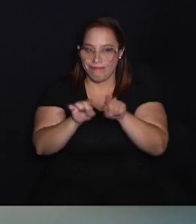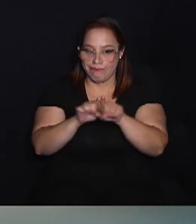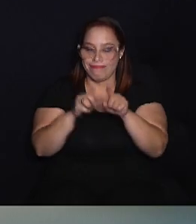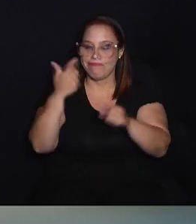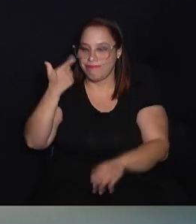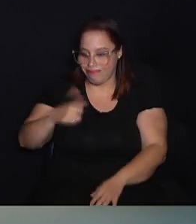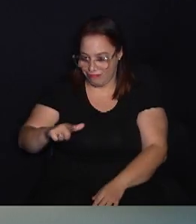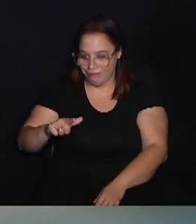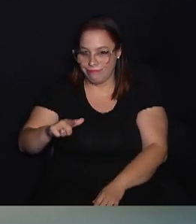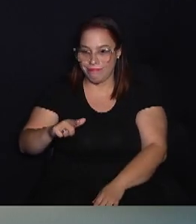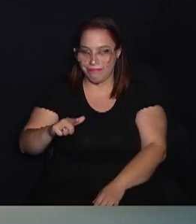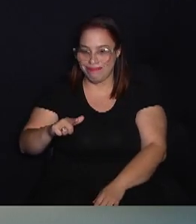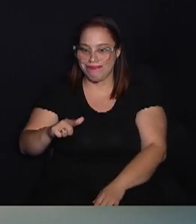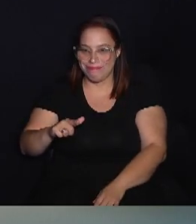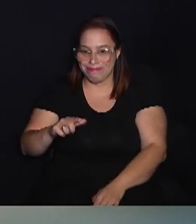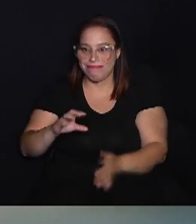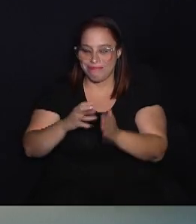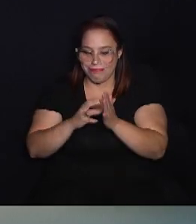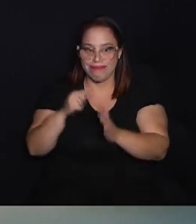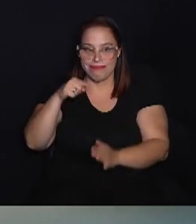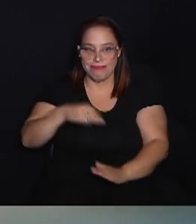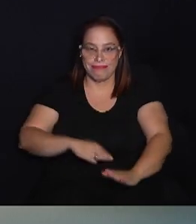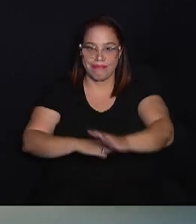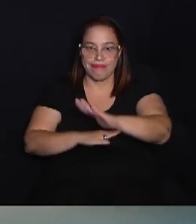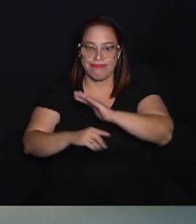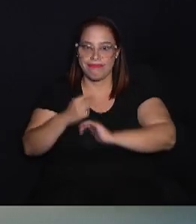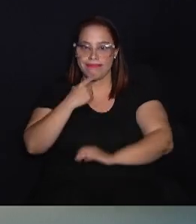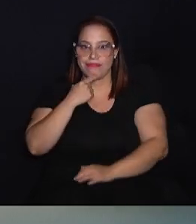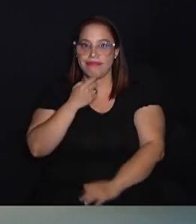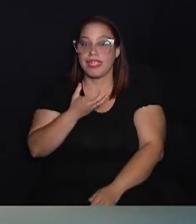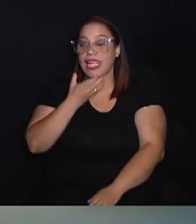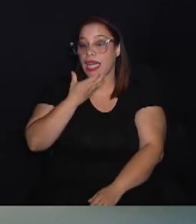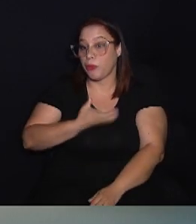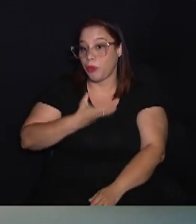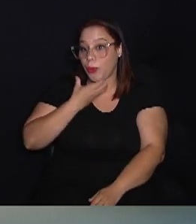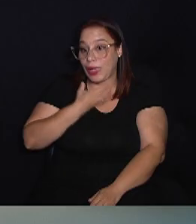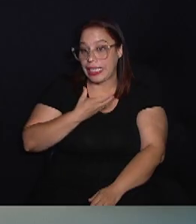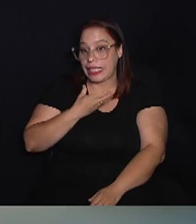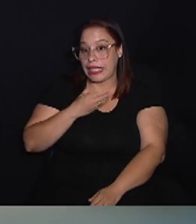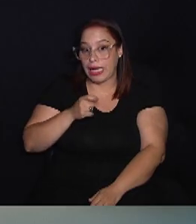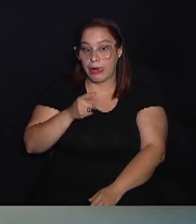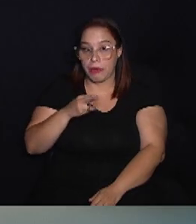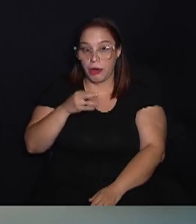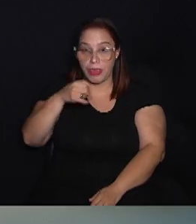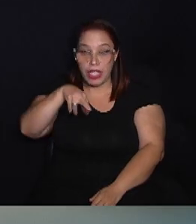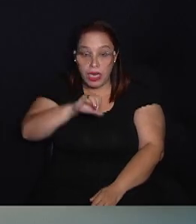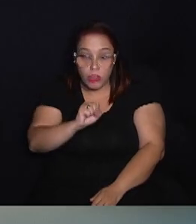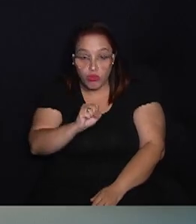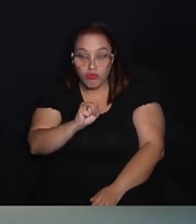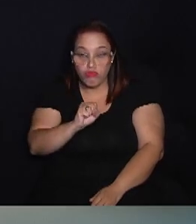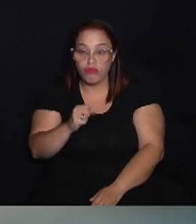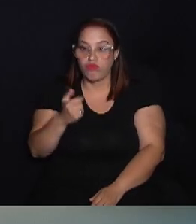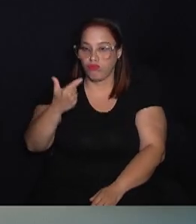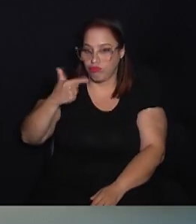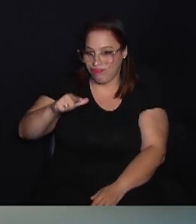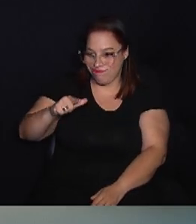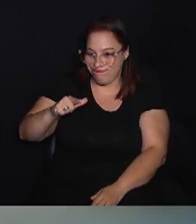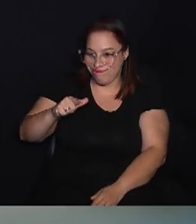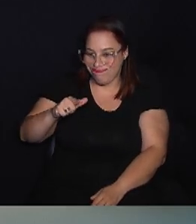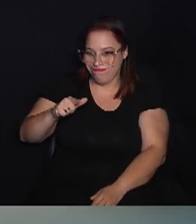porque ontem, nesta cobertura especial da TV Câmara Campinas, nós tivemos o resultado por volta das 9h30